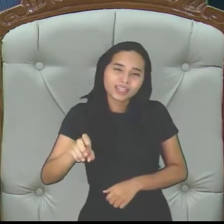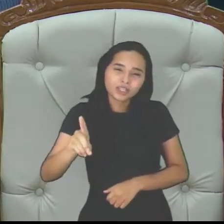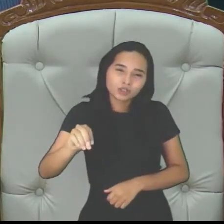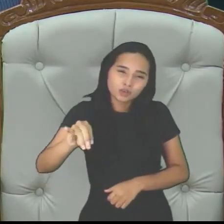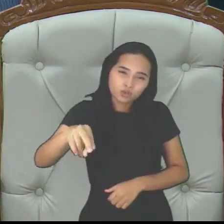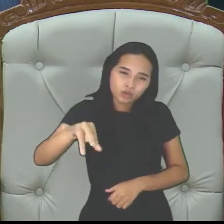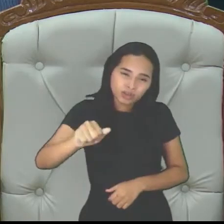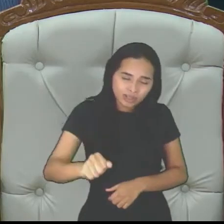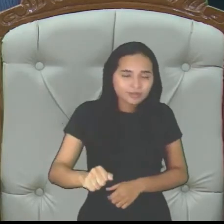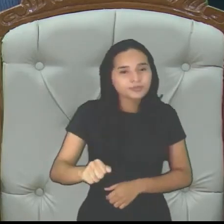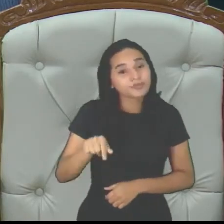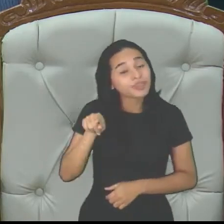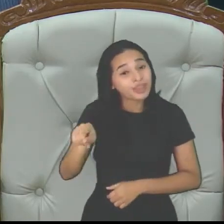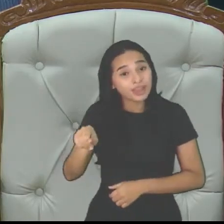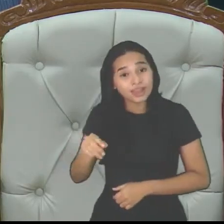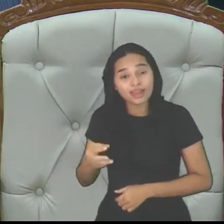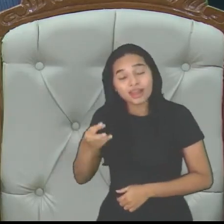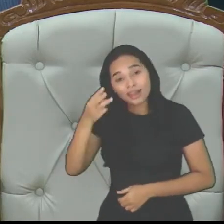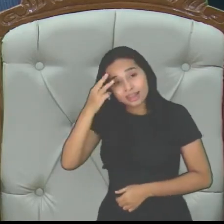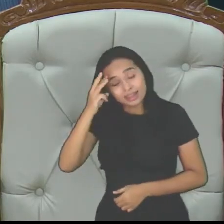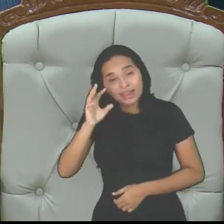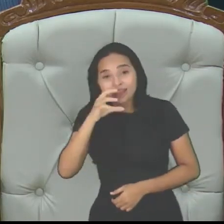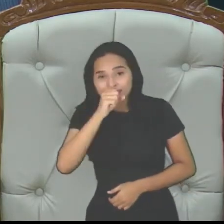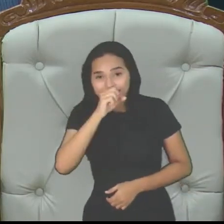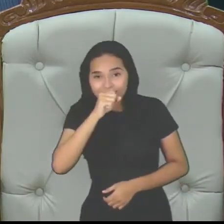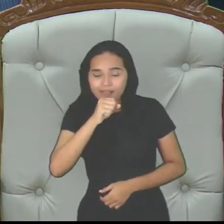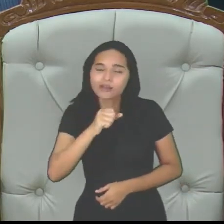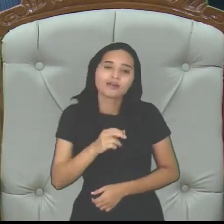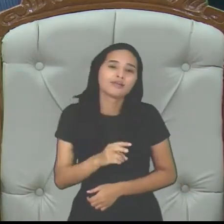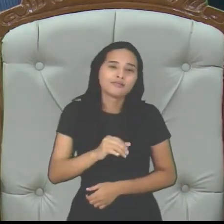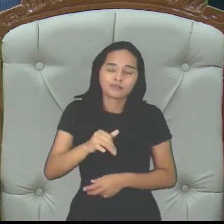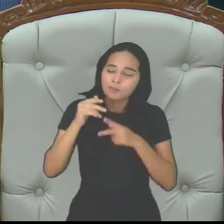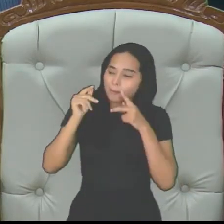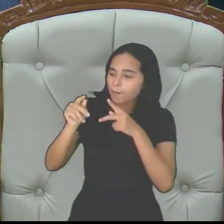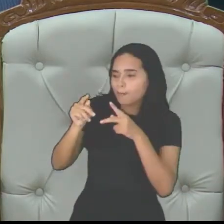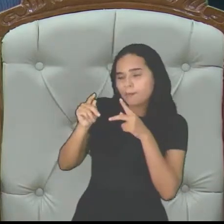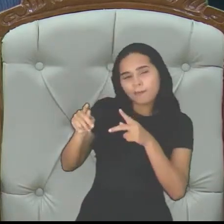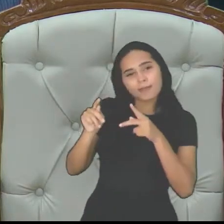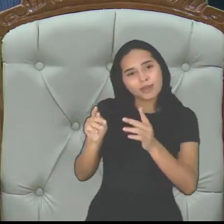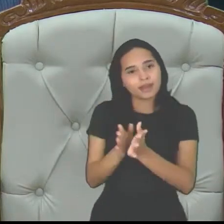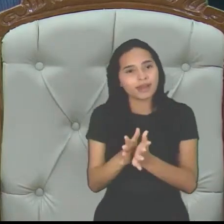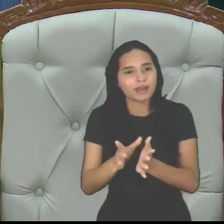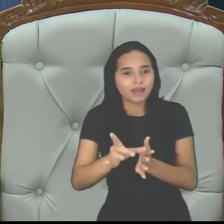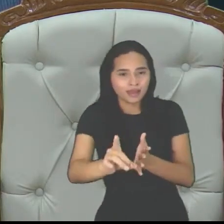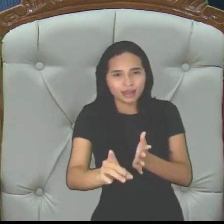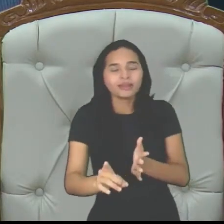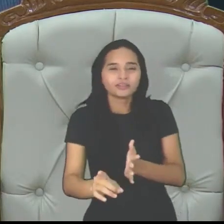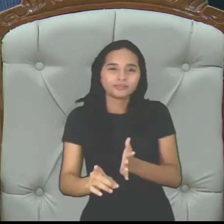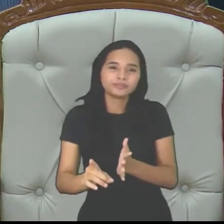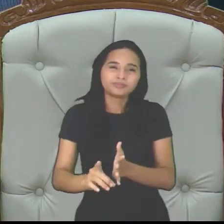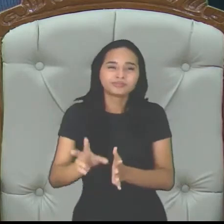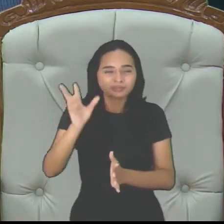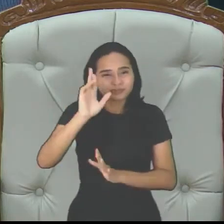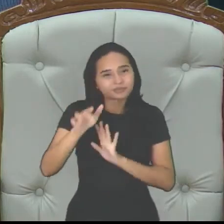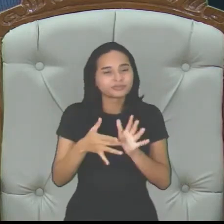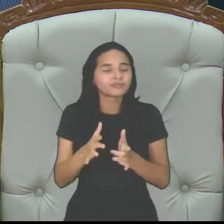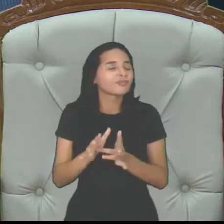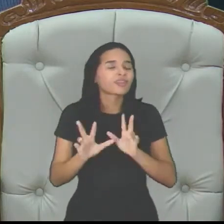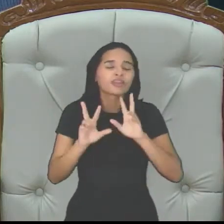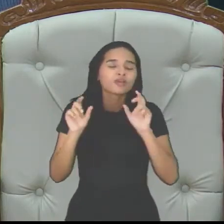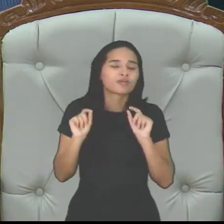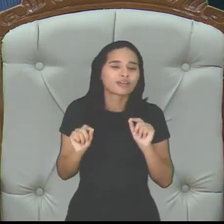3 sábados Paulo vai pregar a palavra do Senhor Jesus. E qual a temática de Paulo? O